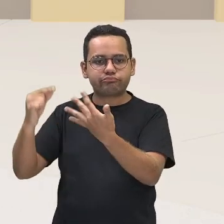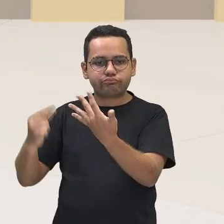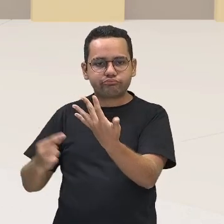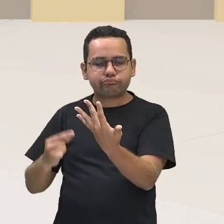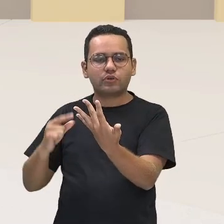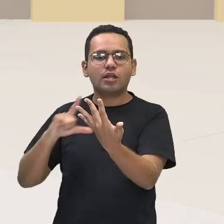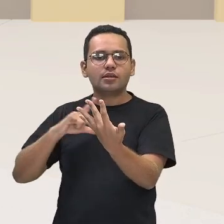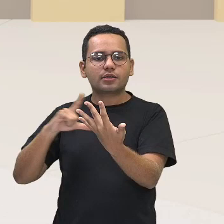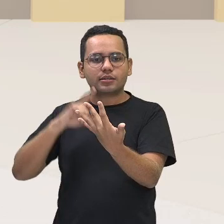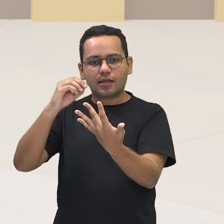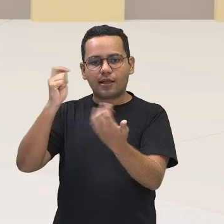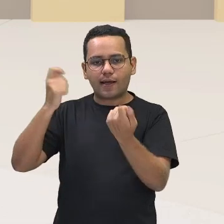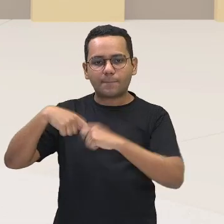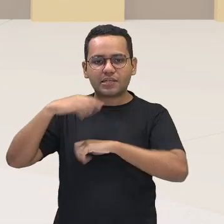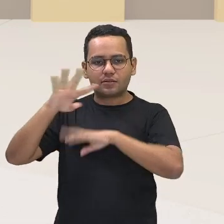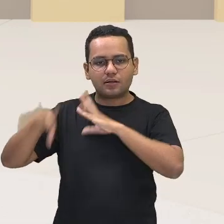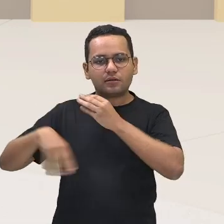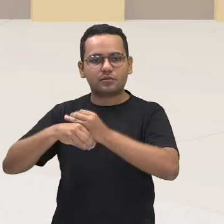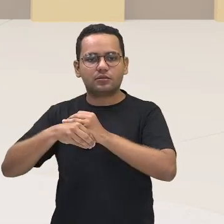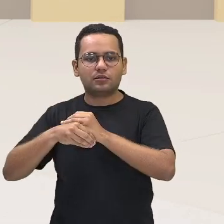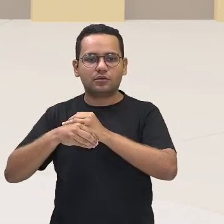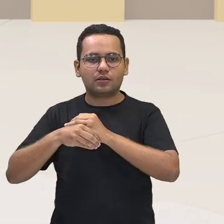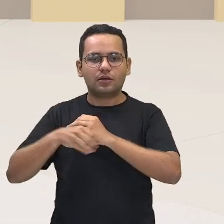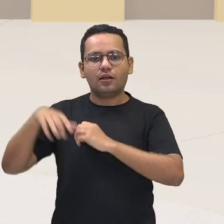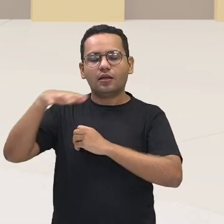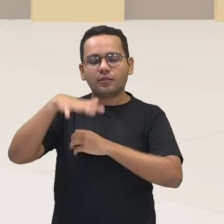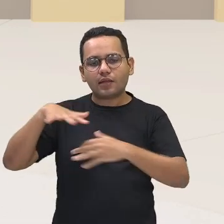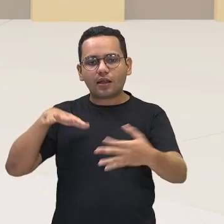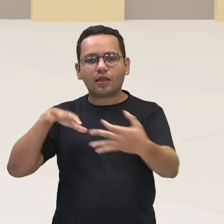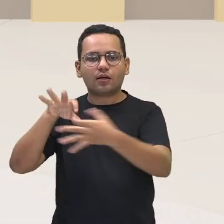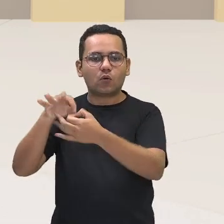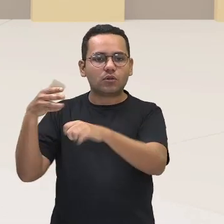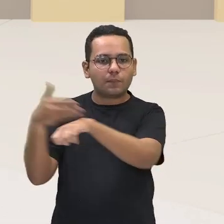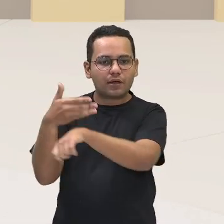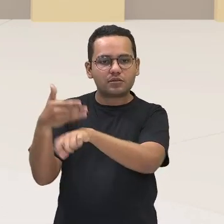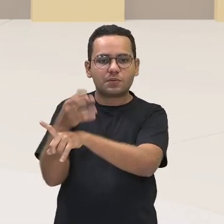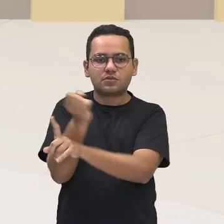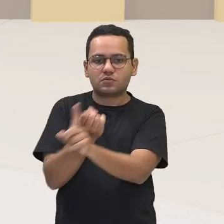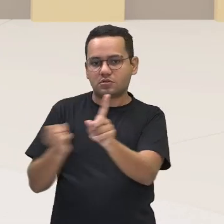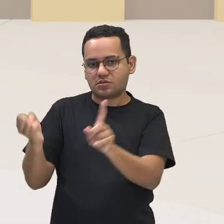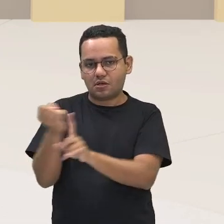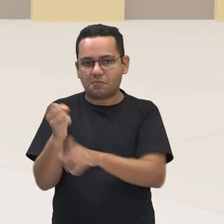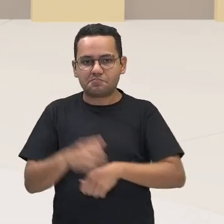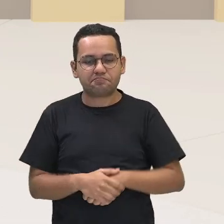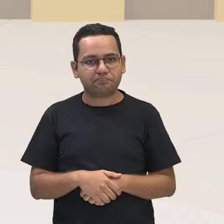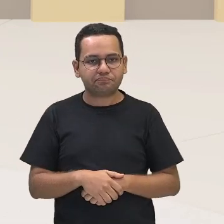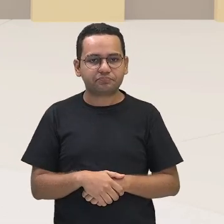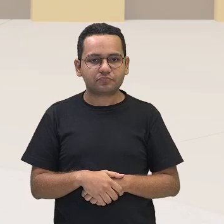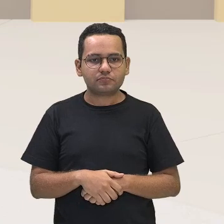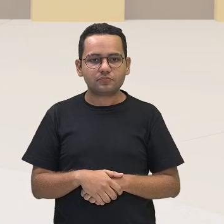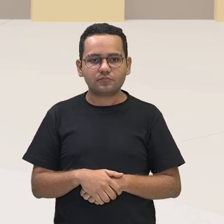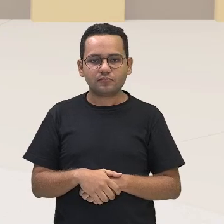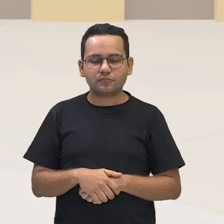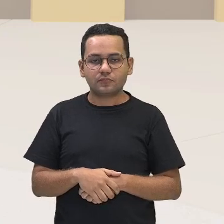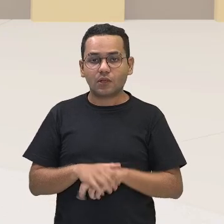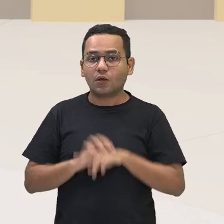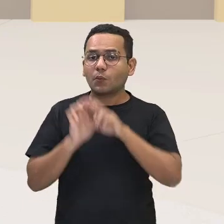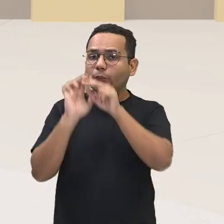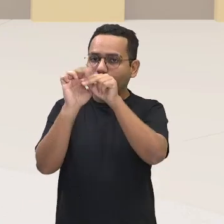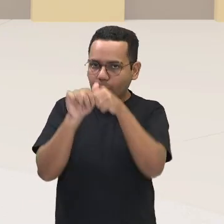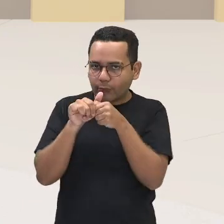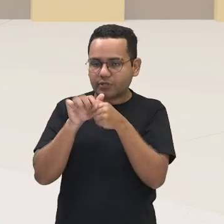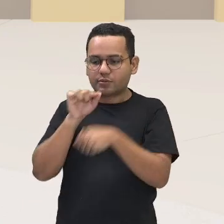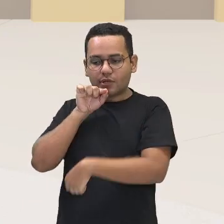adquiridos pelo homem como membro da sociedade. Não esqueça que a cultura é uma